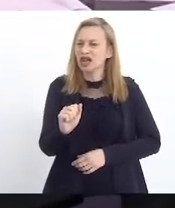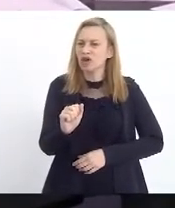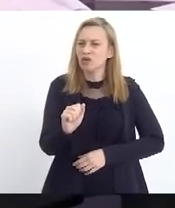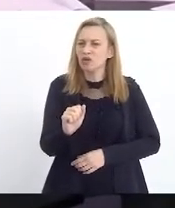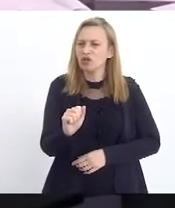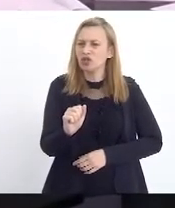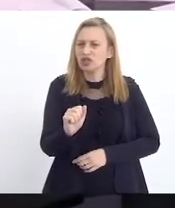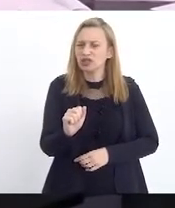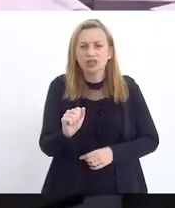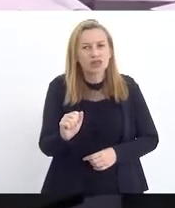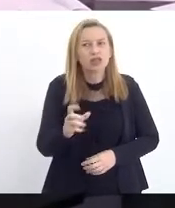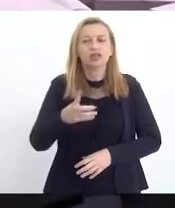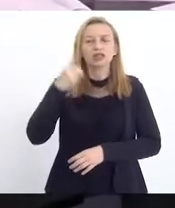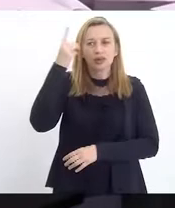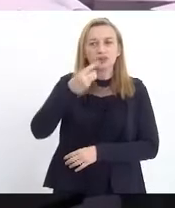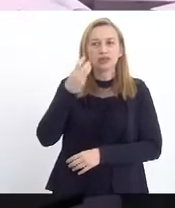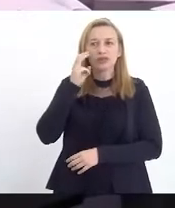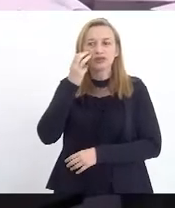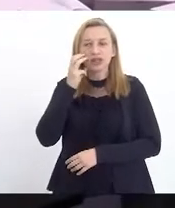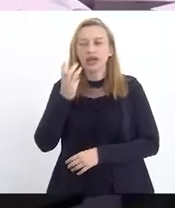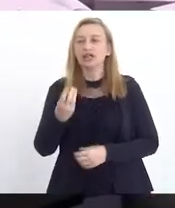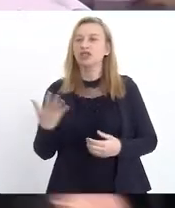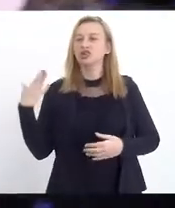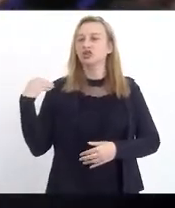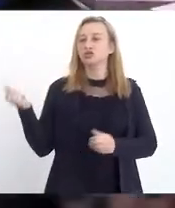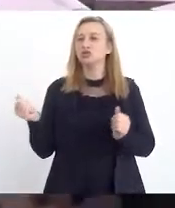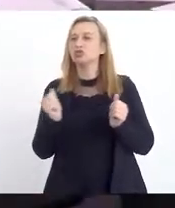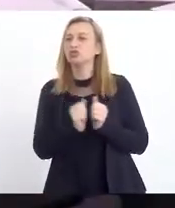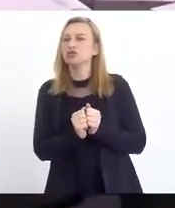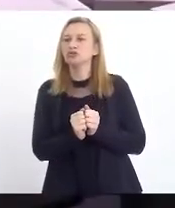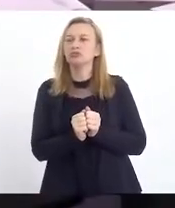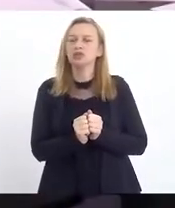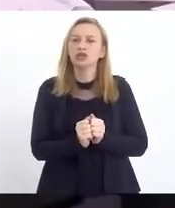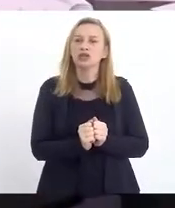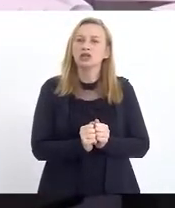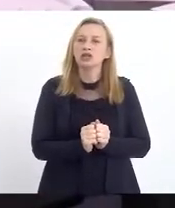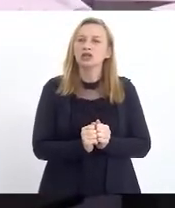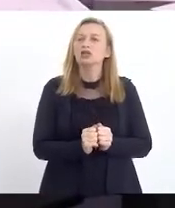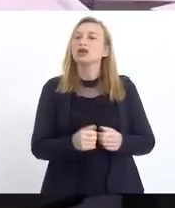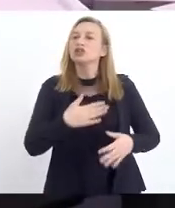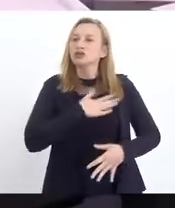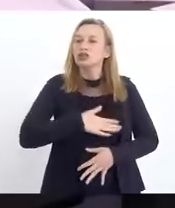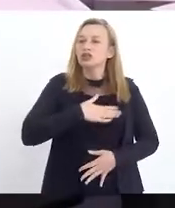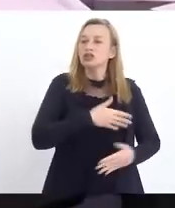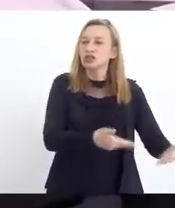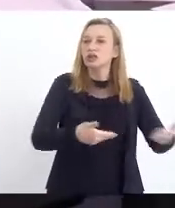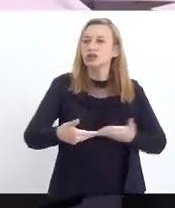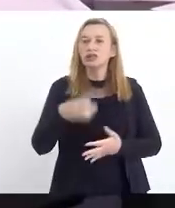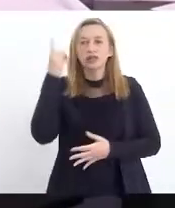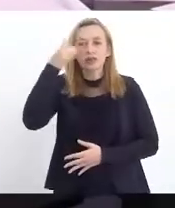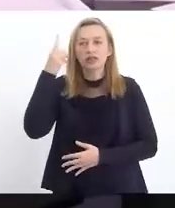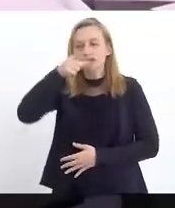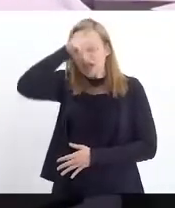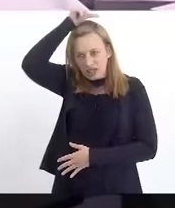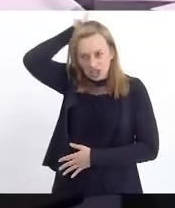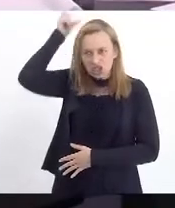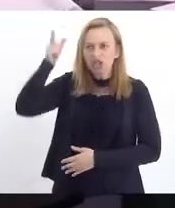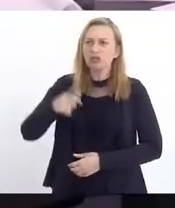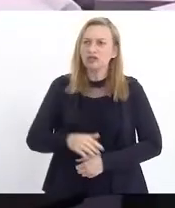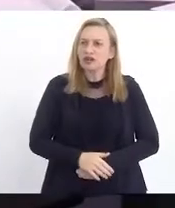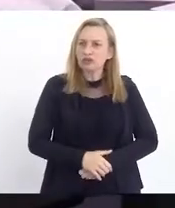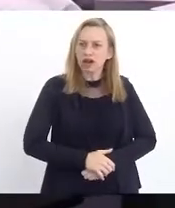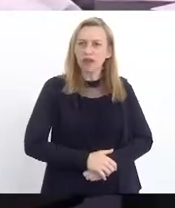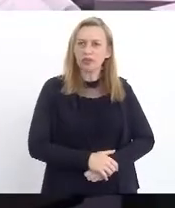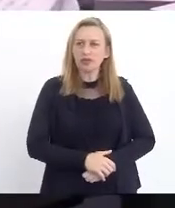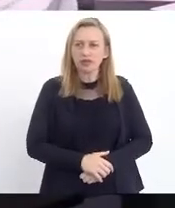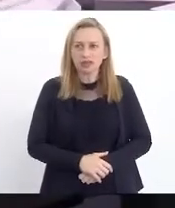presidente, deputado Valdeque Carneiro, está aqui ao meu lado, que também faz parte da Comissão de Saneamento Ambiental, e gostaria de chamar o deputado Luiz Paulo também para fazer parte da